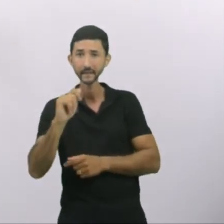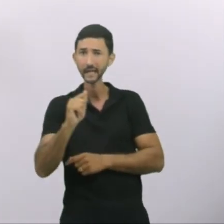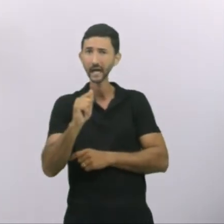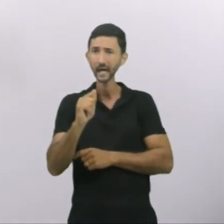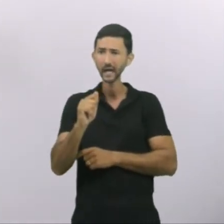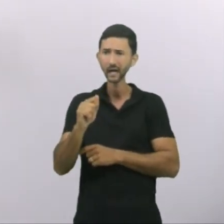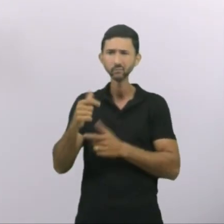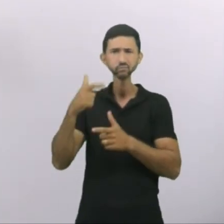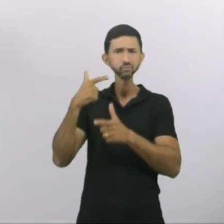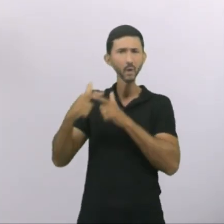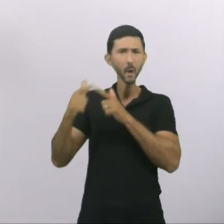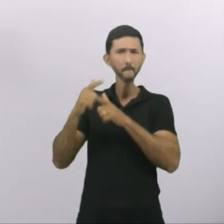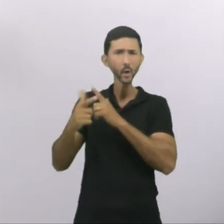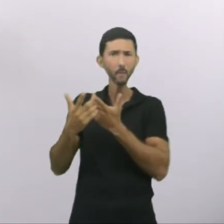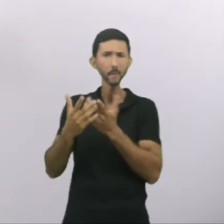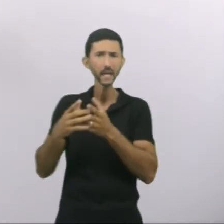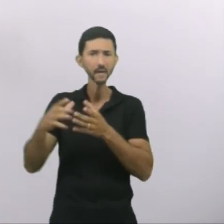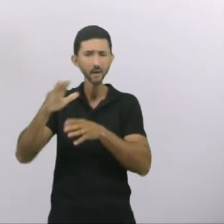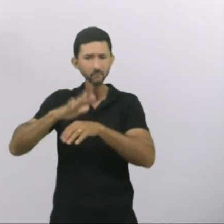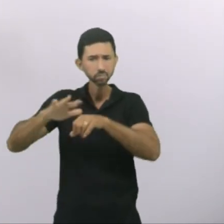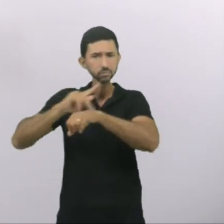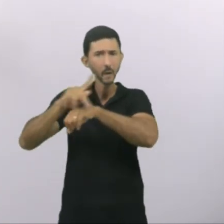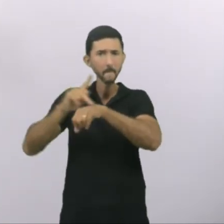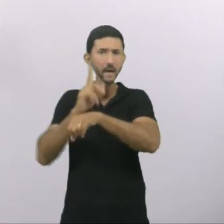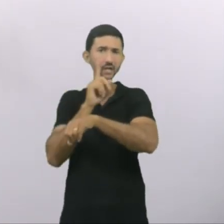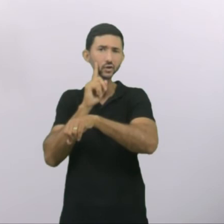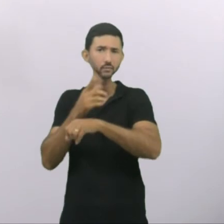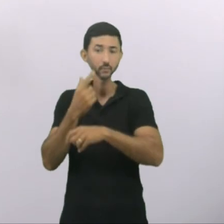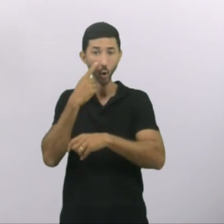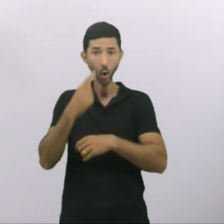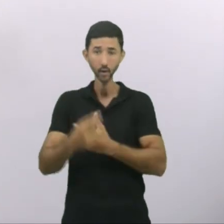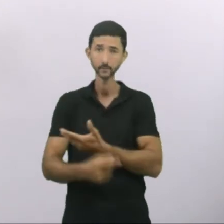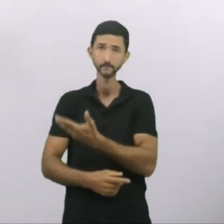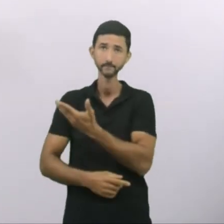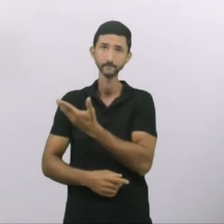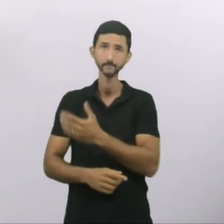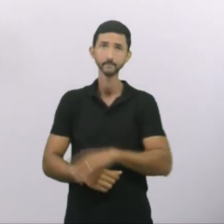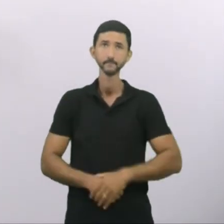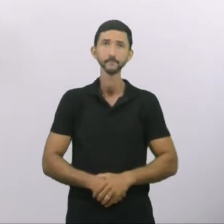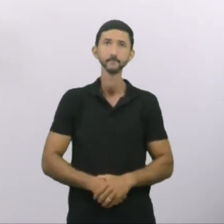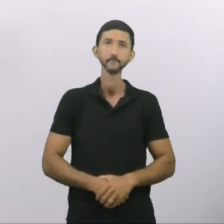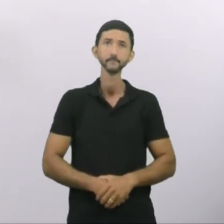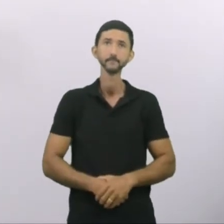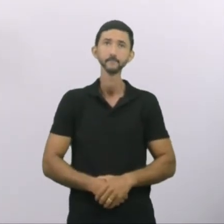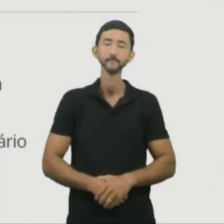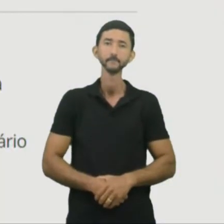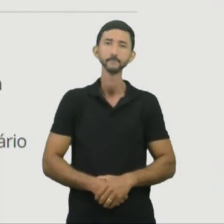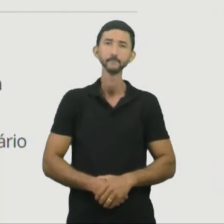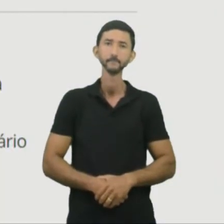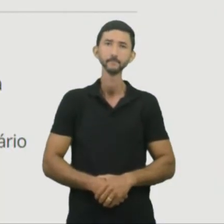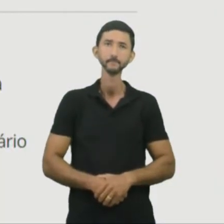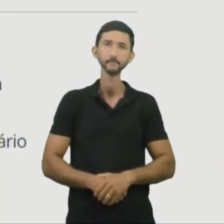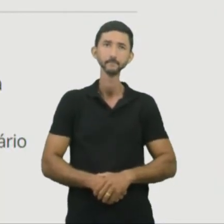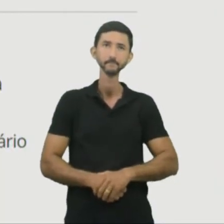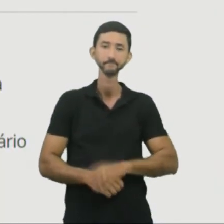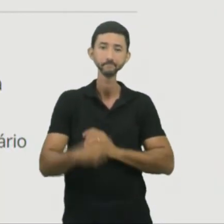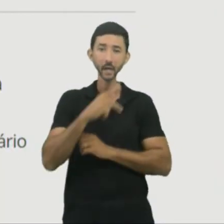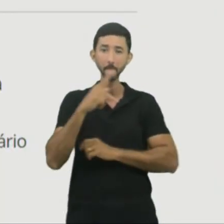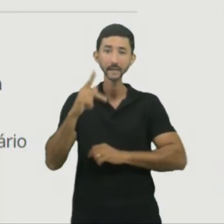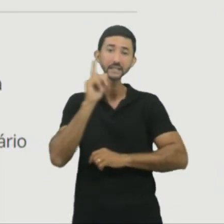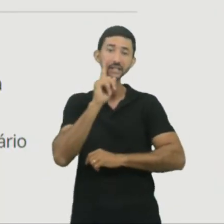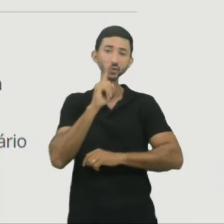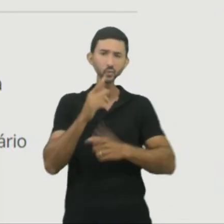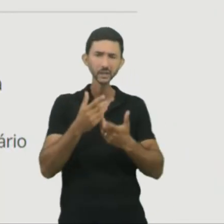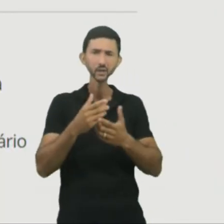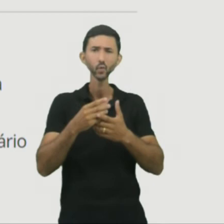extremamente prejudicial para os Estados Unidos. Quer ver? Observem a notícia. Para Trump,